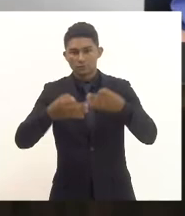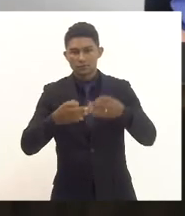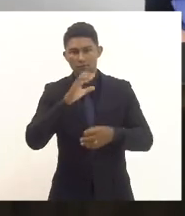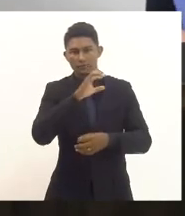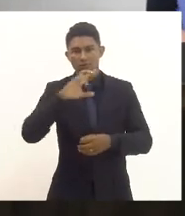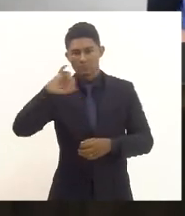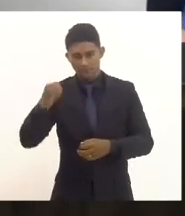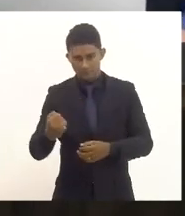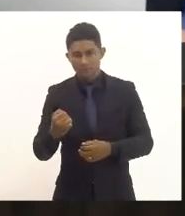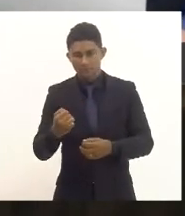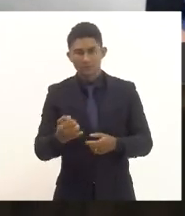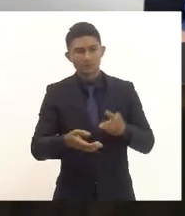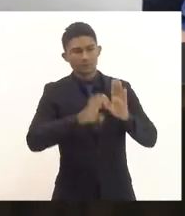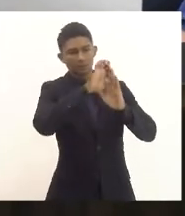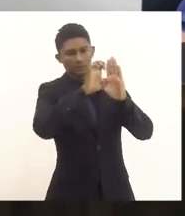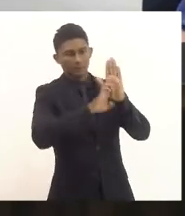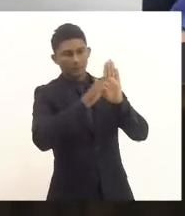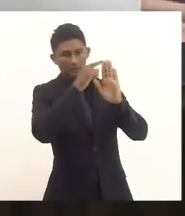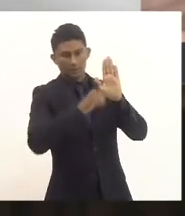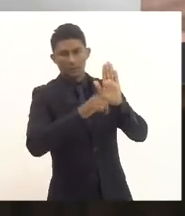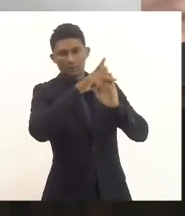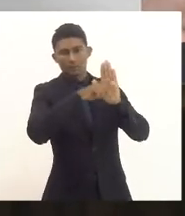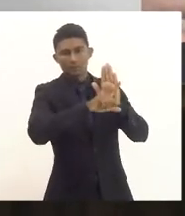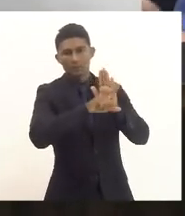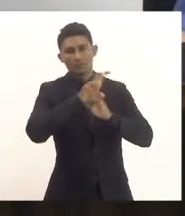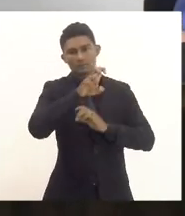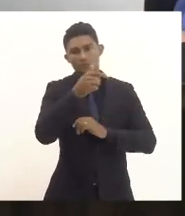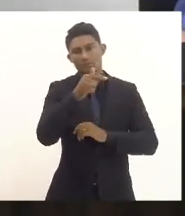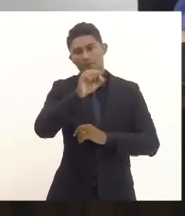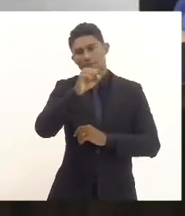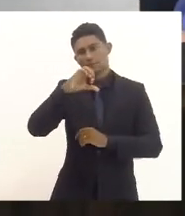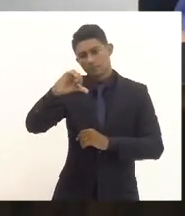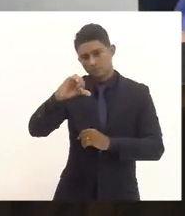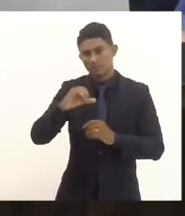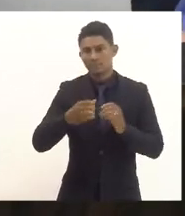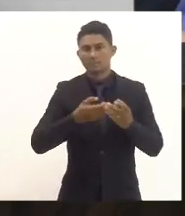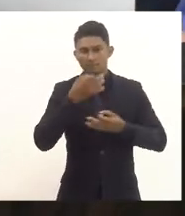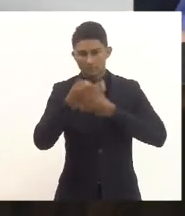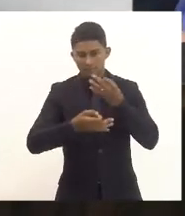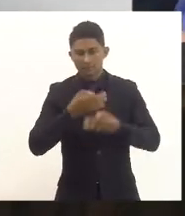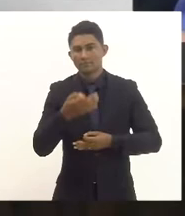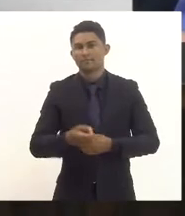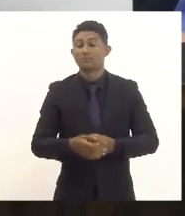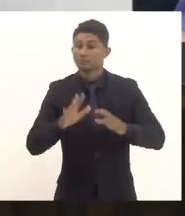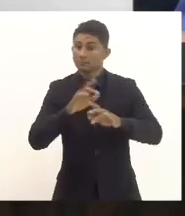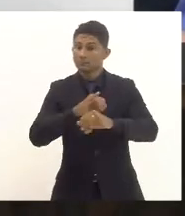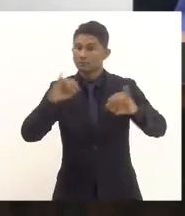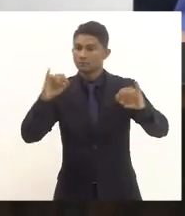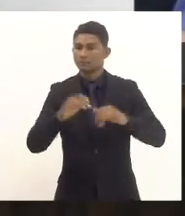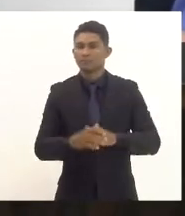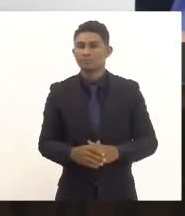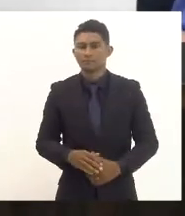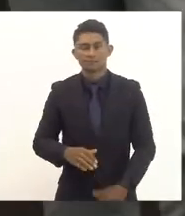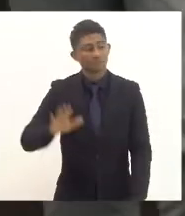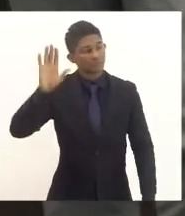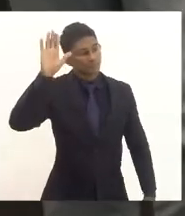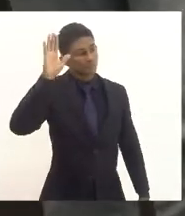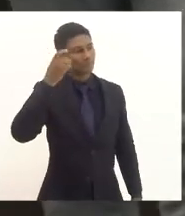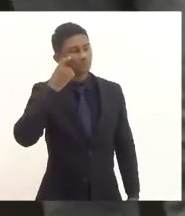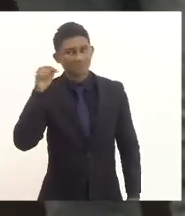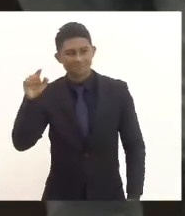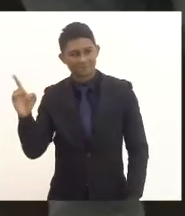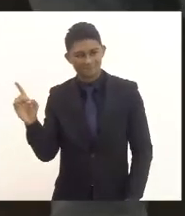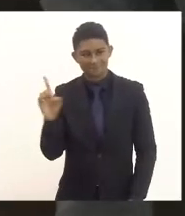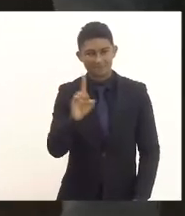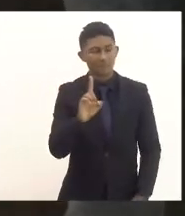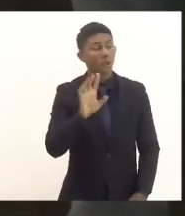e as emendas de plenário do pl 5789 atenção chega até